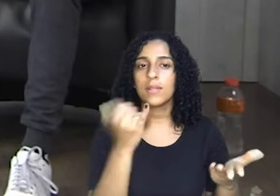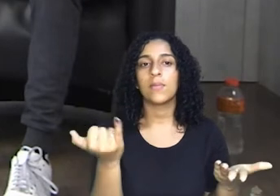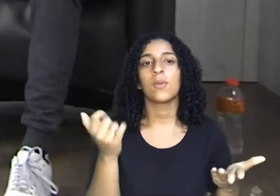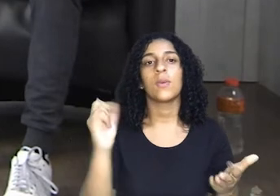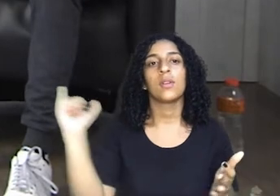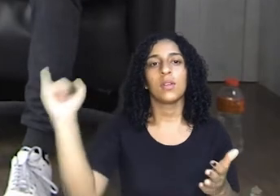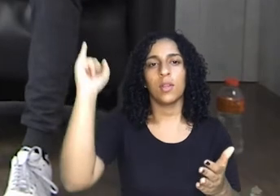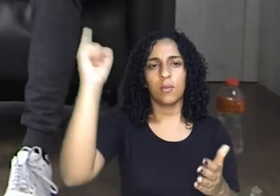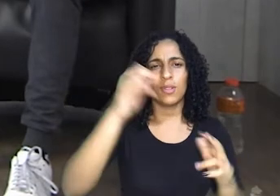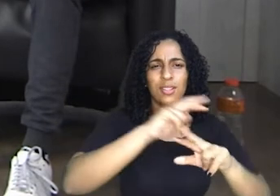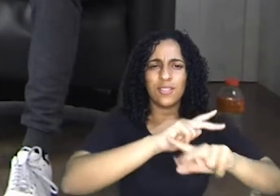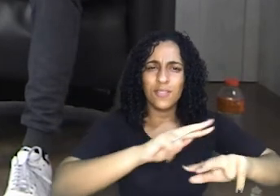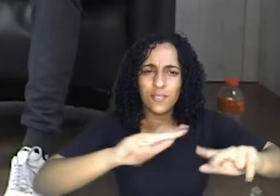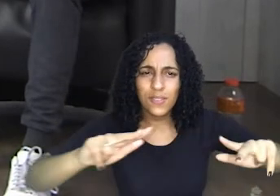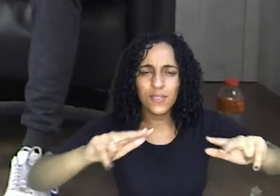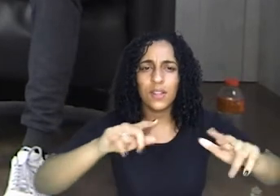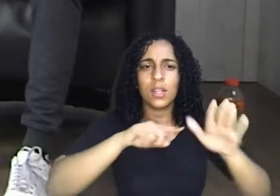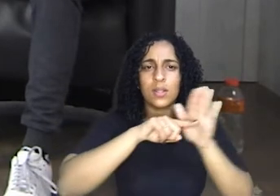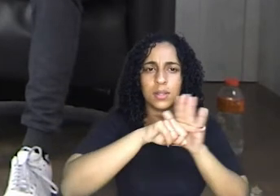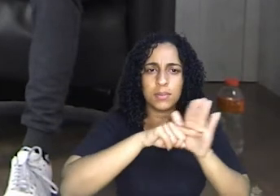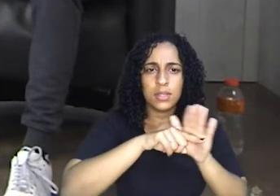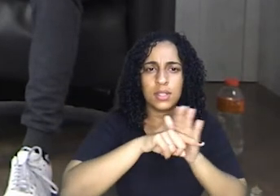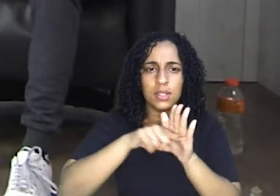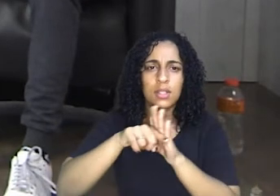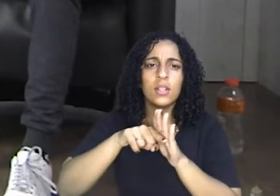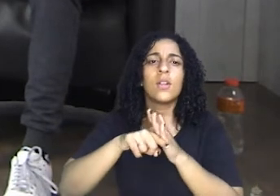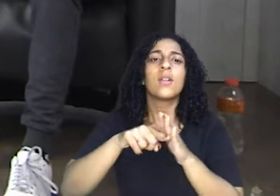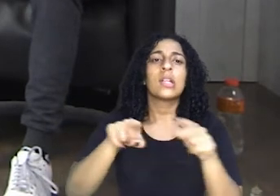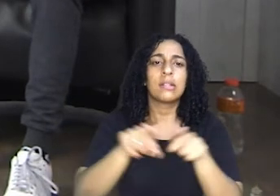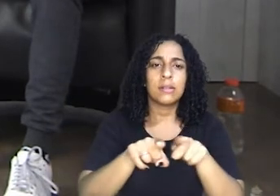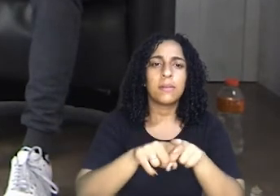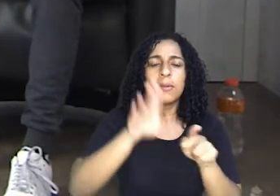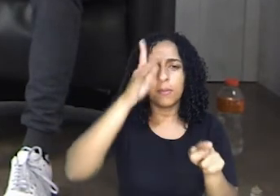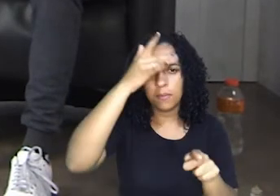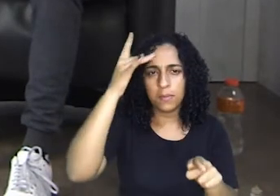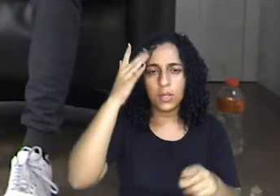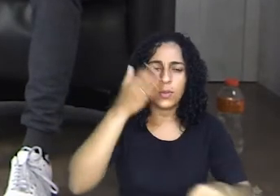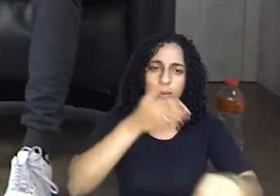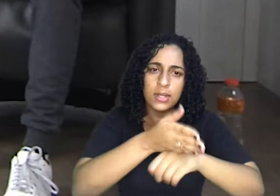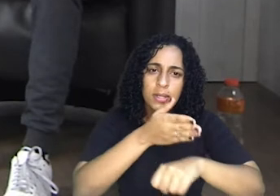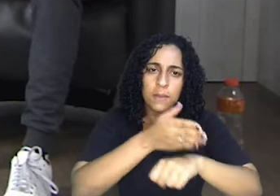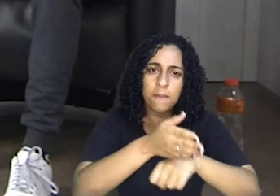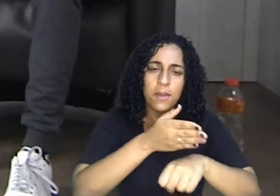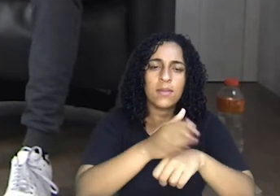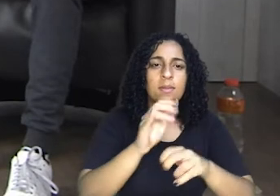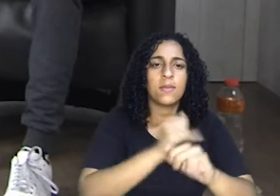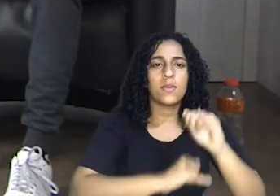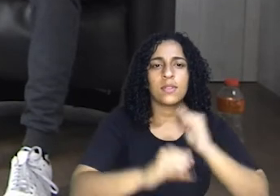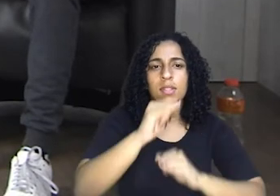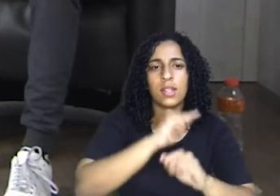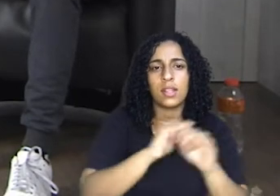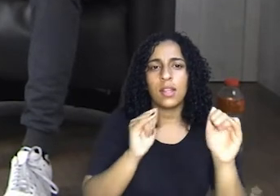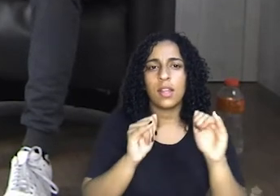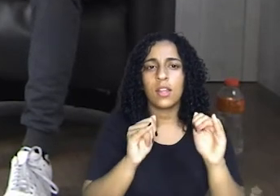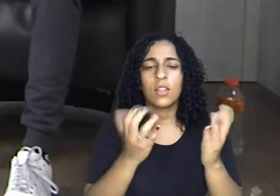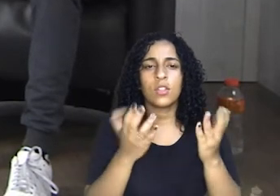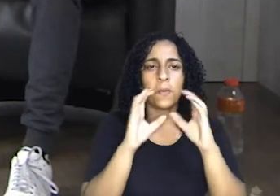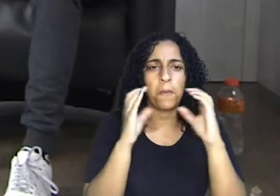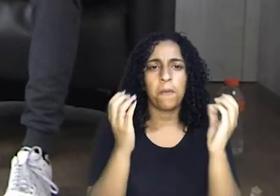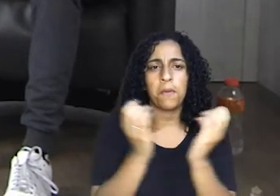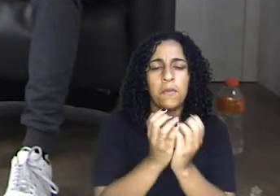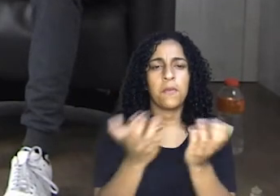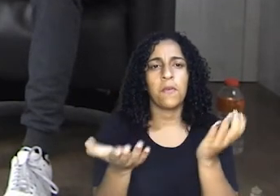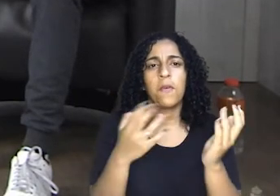outra coisa importante que todo mundo que várias pesquisadores Eu também várias pessoas que participam de coletivo de internet